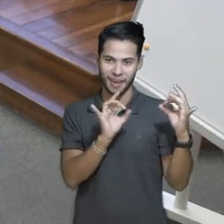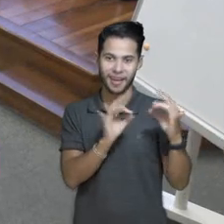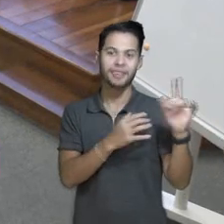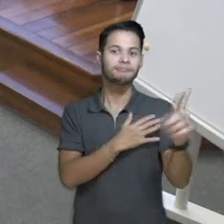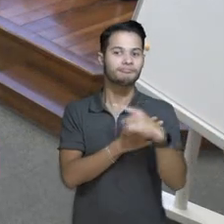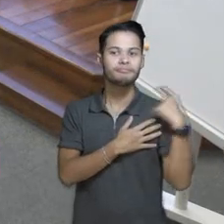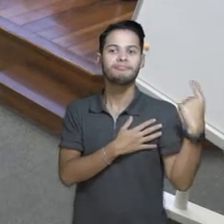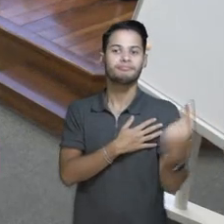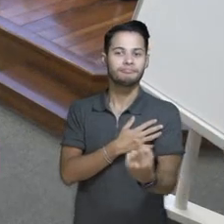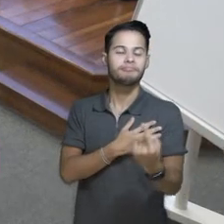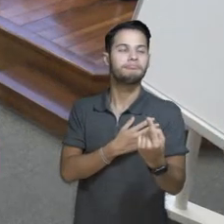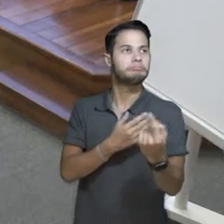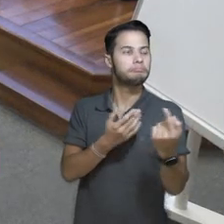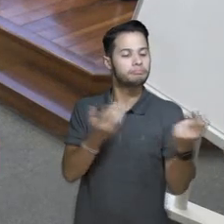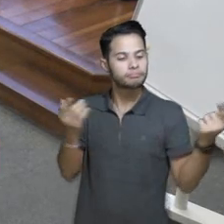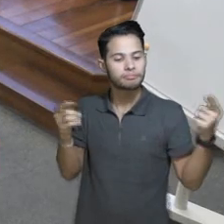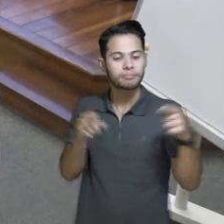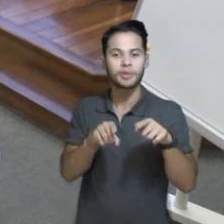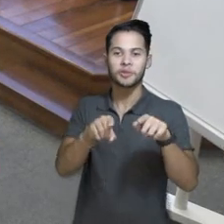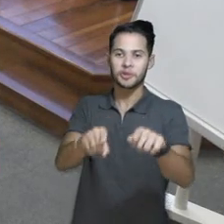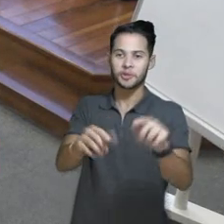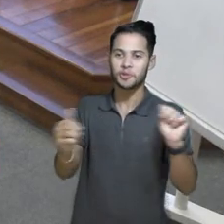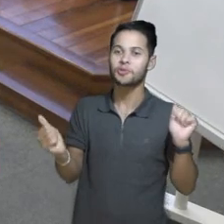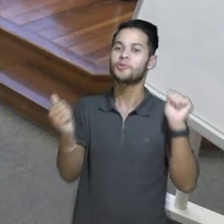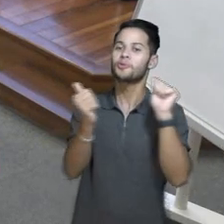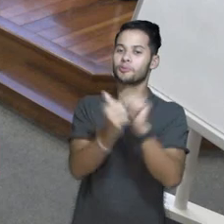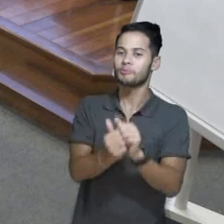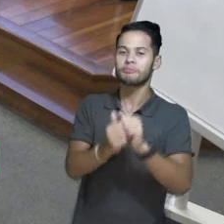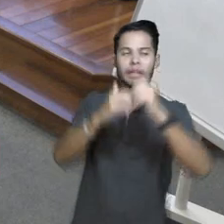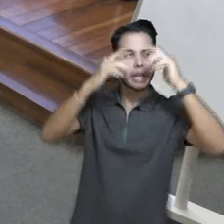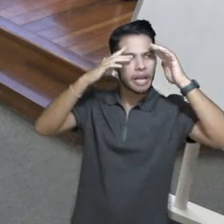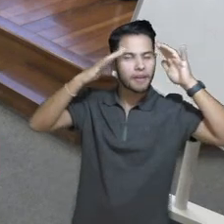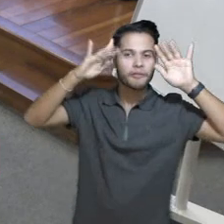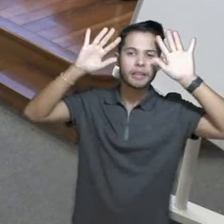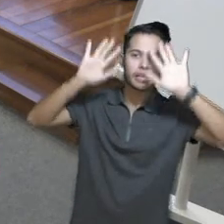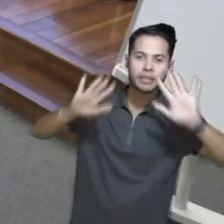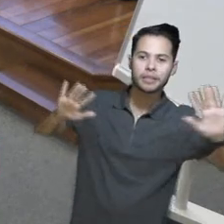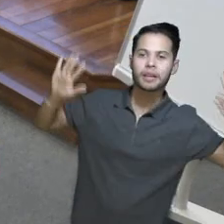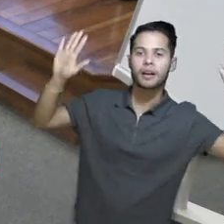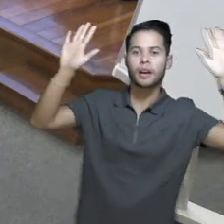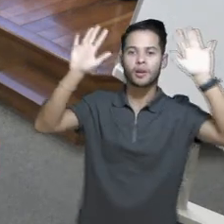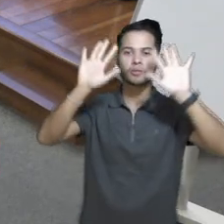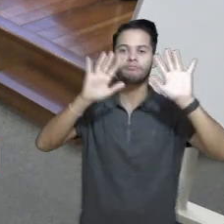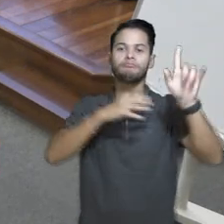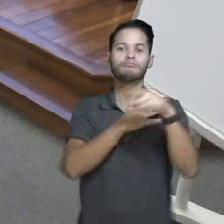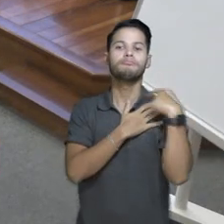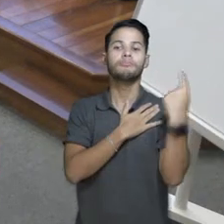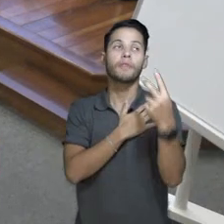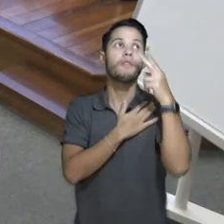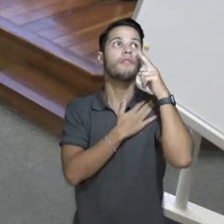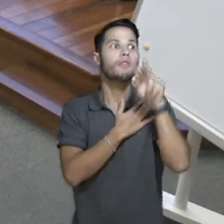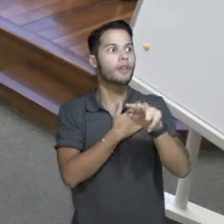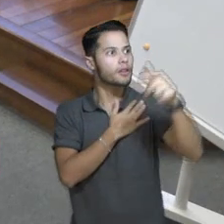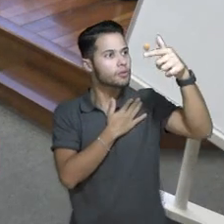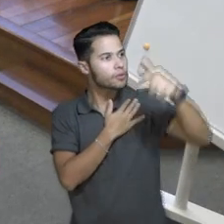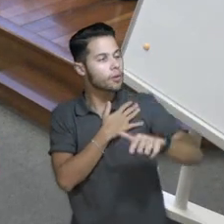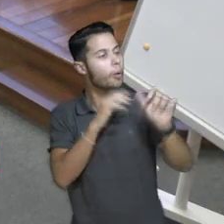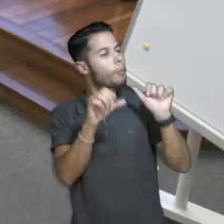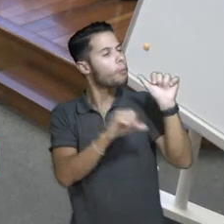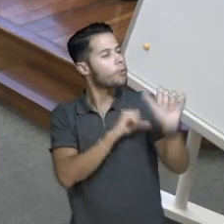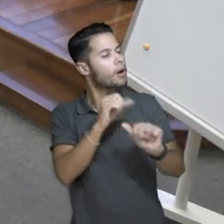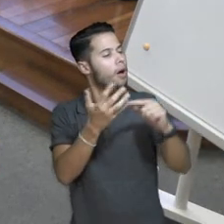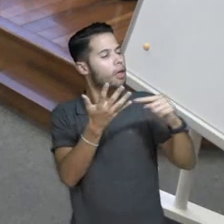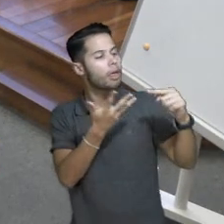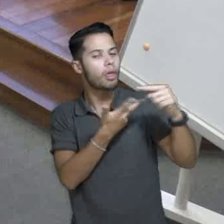realinhando fazendo ação reflexão daquilo que já se fez para poder rever e fazer faz o que precisa ser